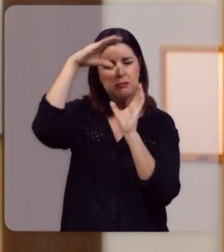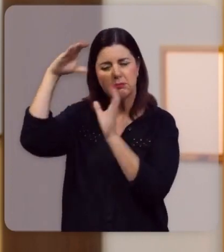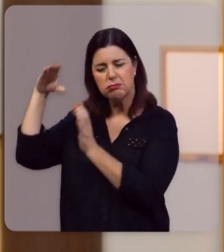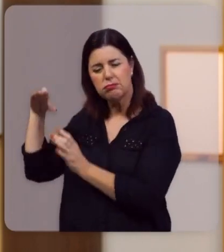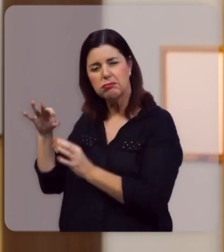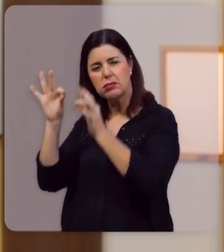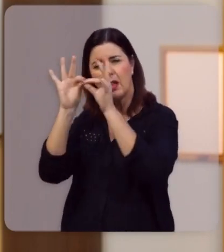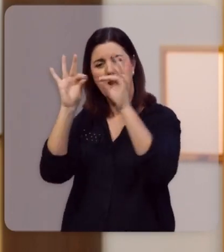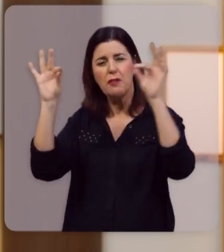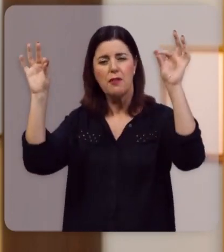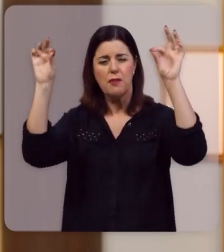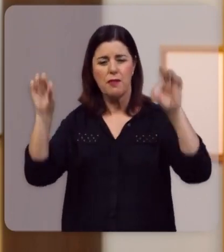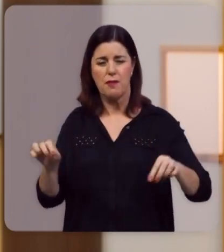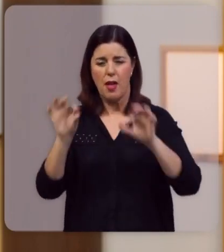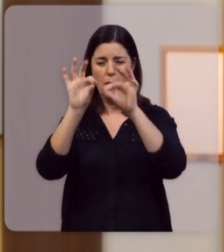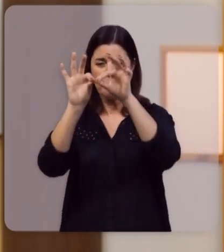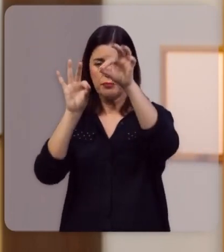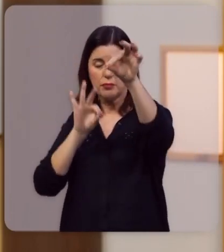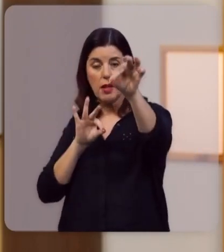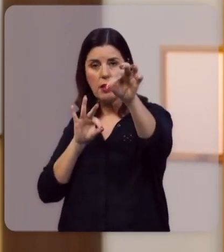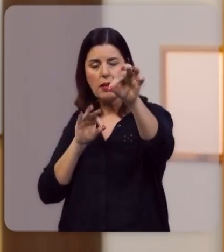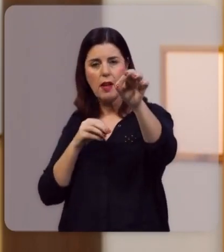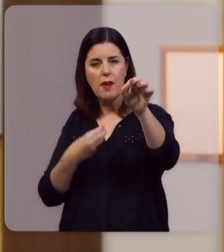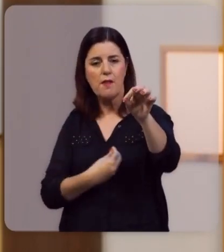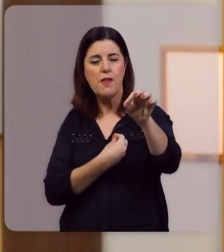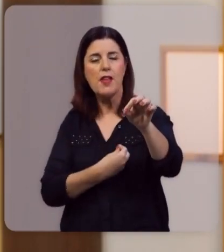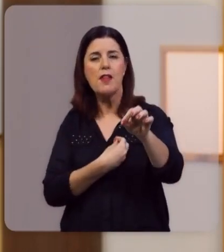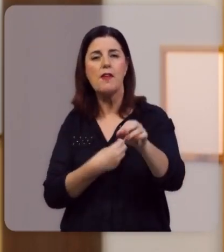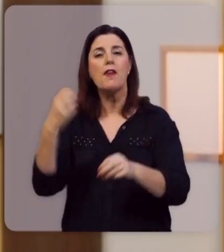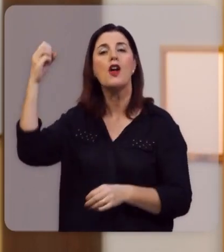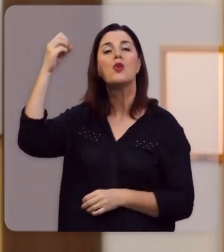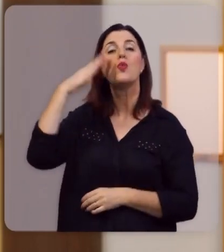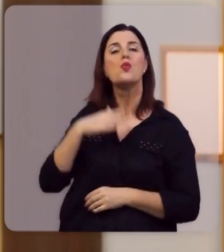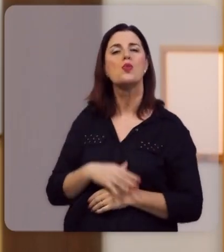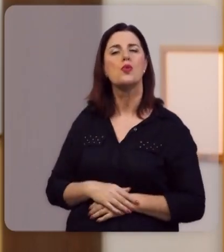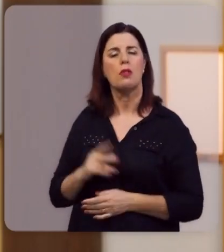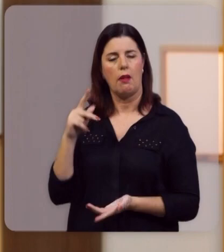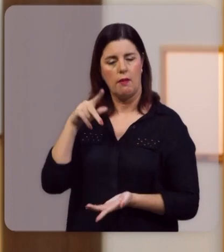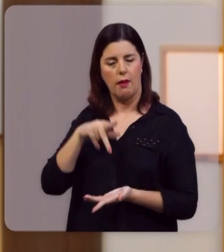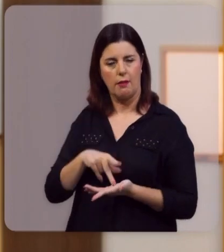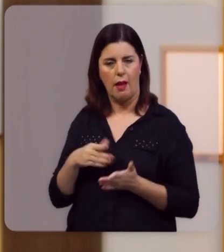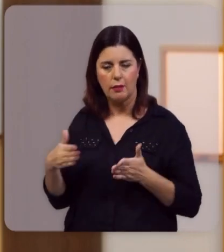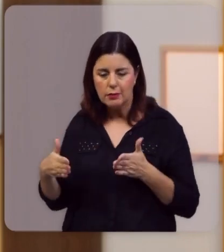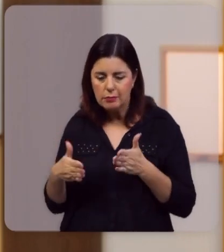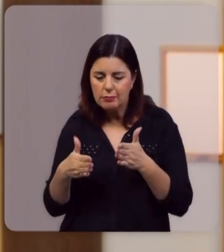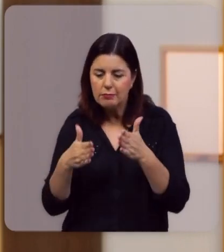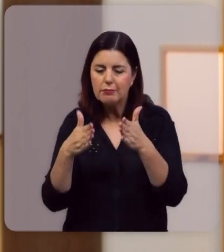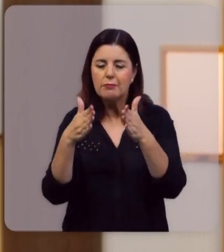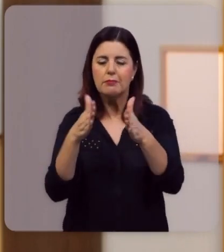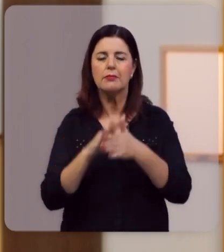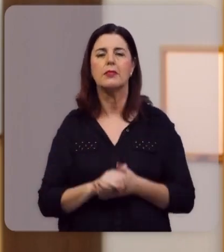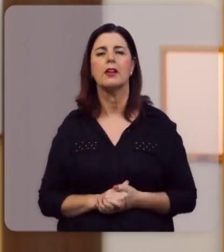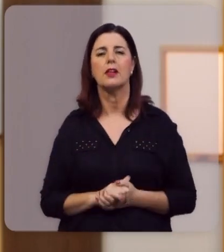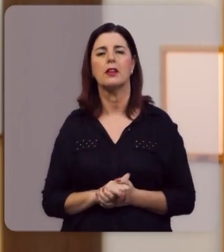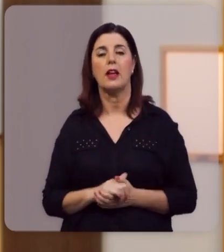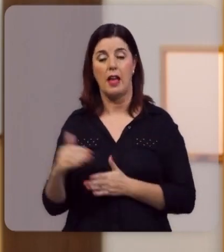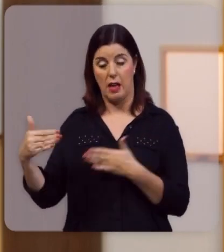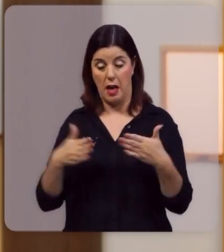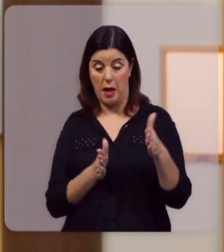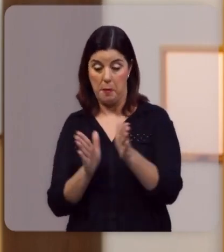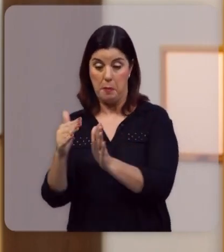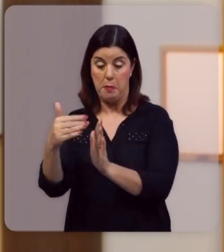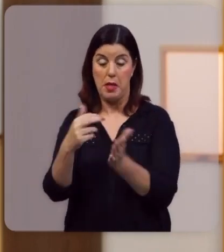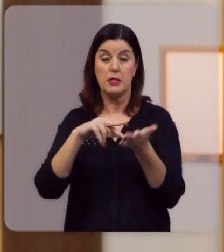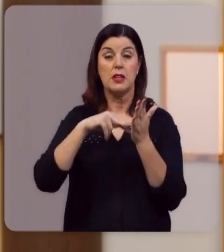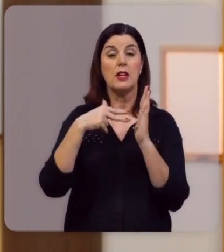os véus e mostra a necessidade de viver na luz, na verdade. O que significa os caminhos